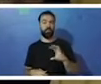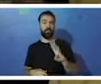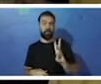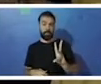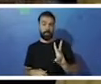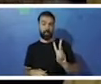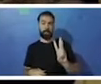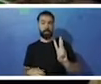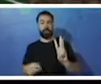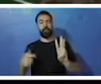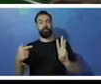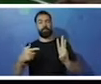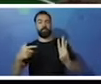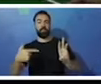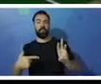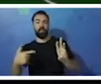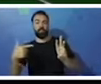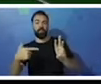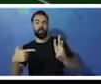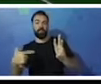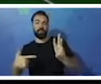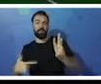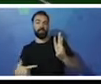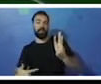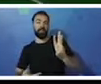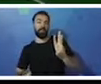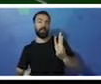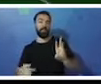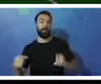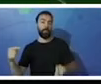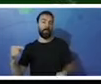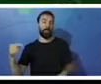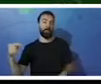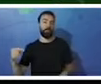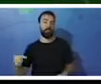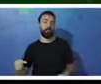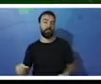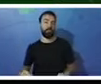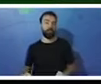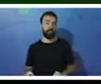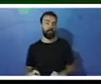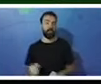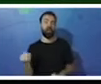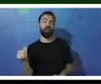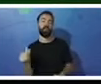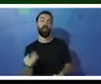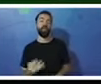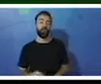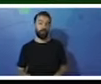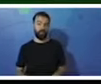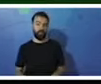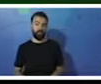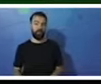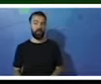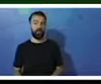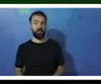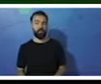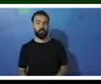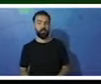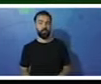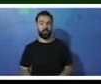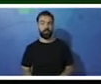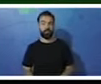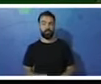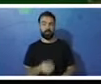73. Já Luan fez um cálculo estimado para a divisão 75 dividido por